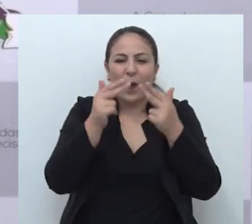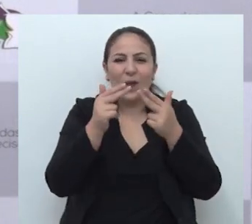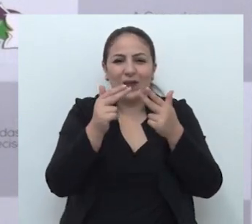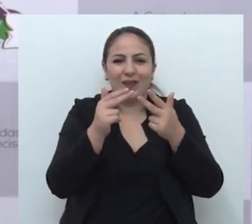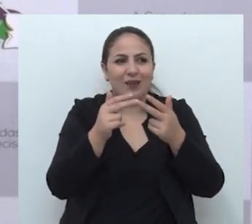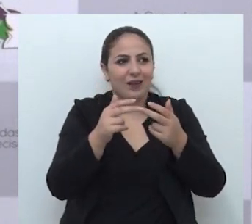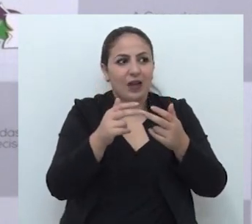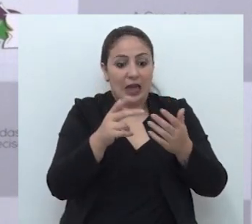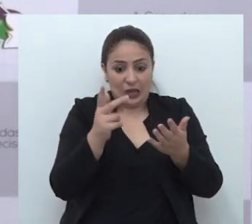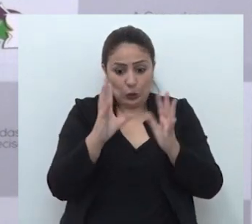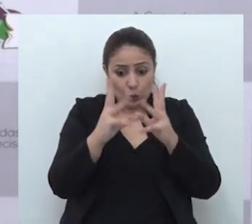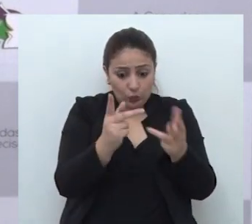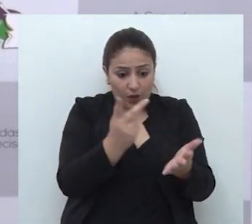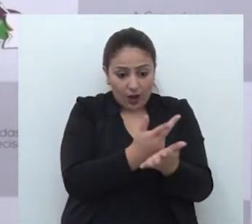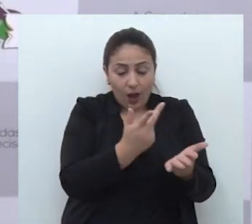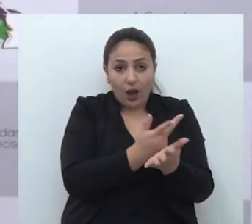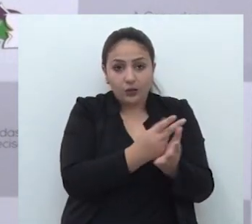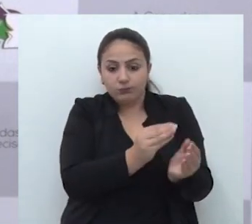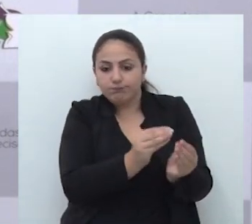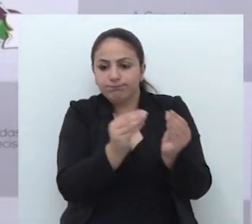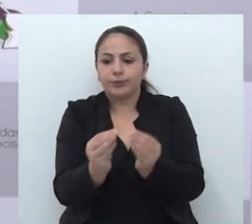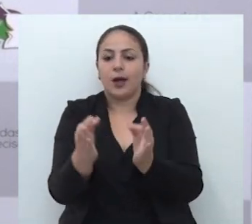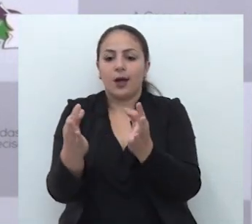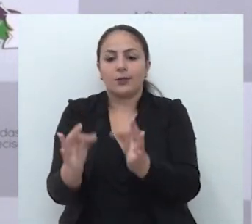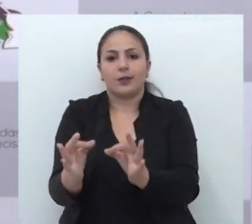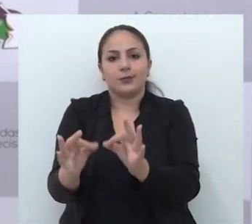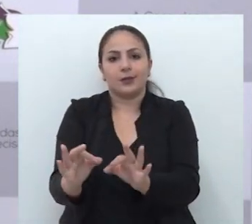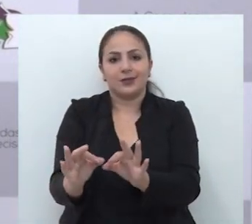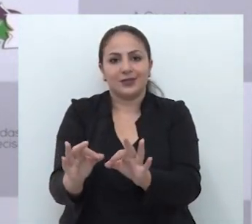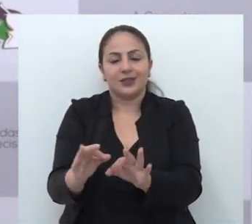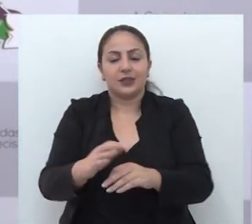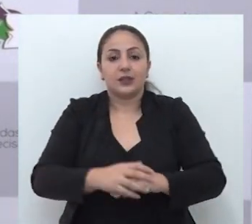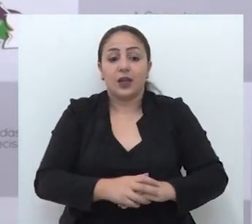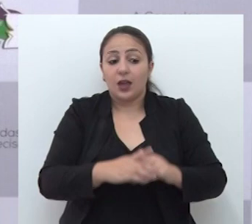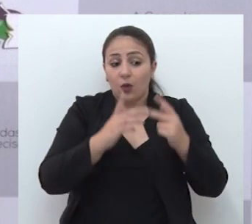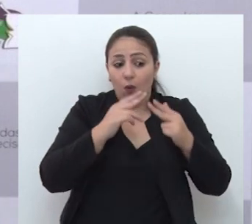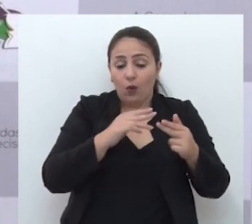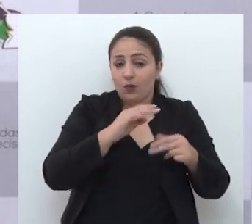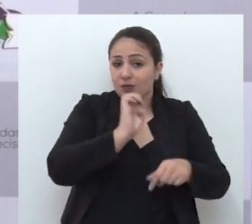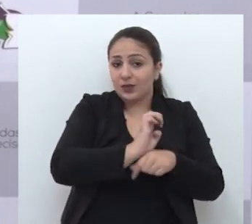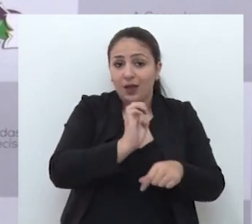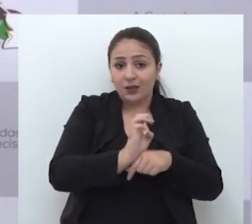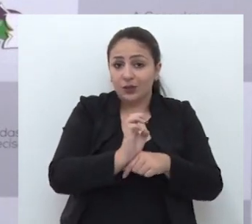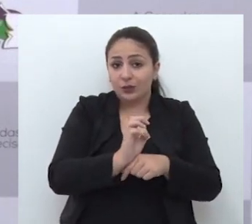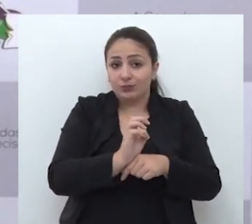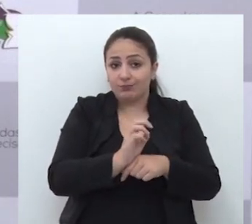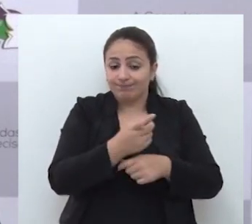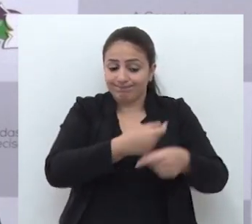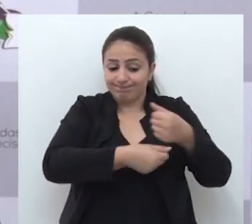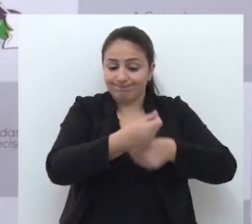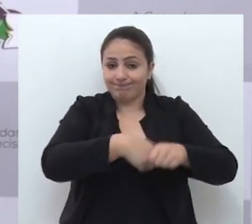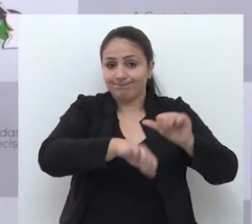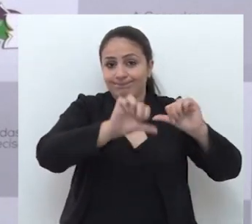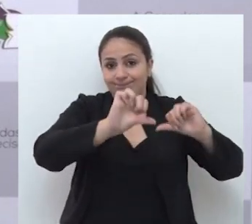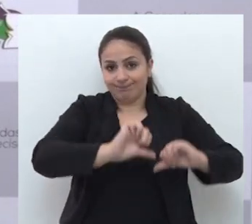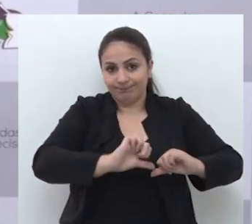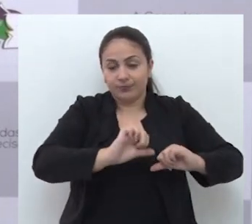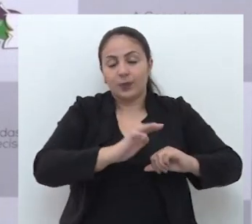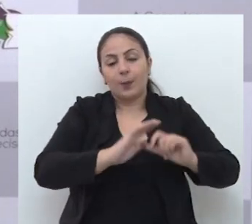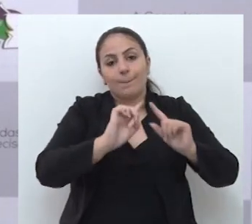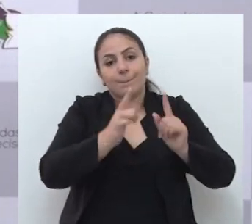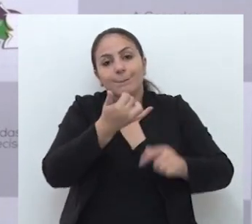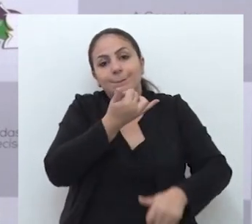trilhos, né? Mesmo estado numa penúria financeira que se encontra, mas